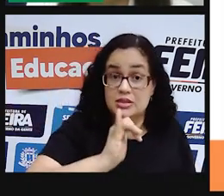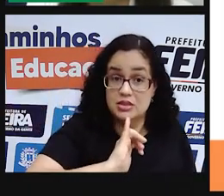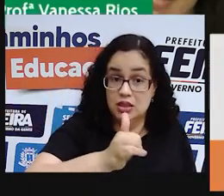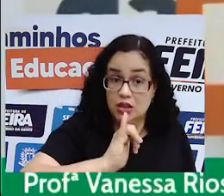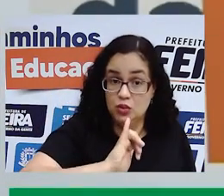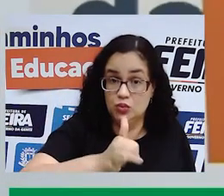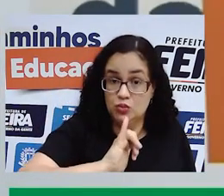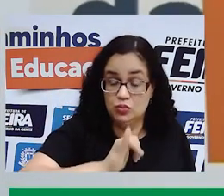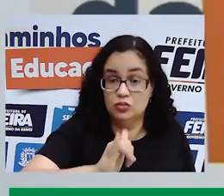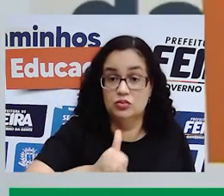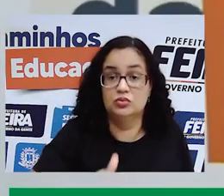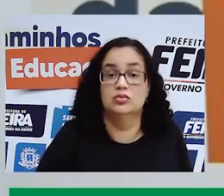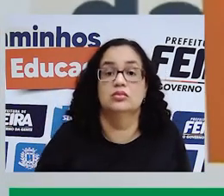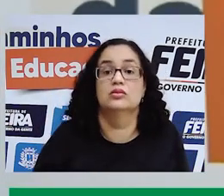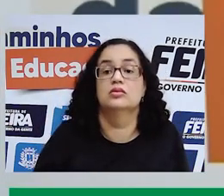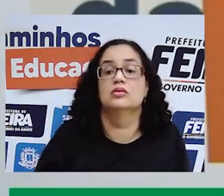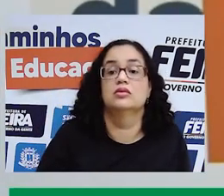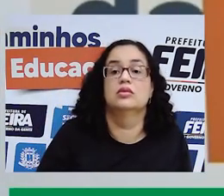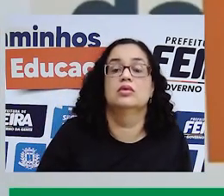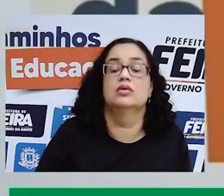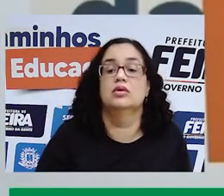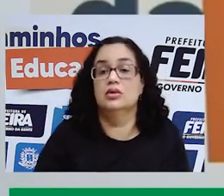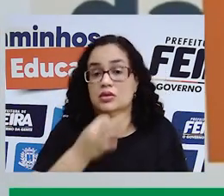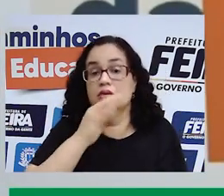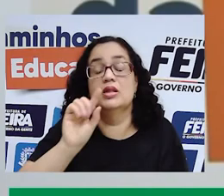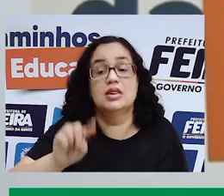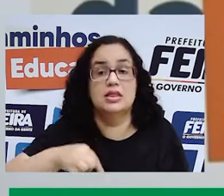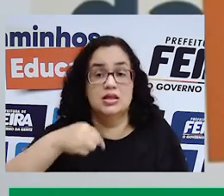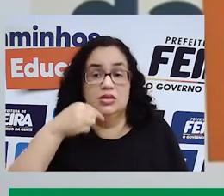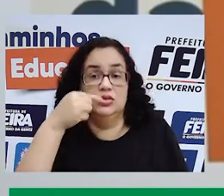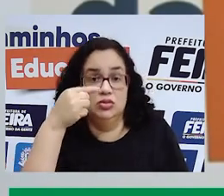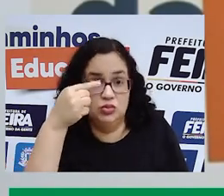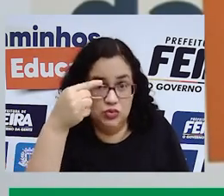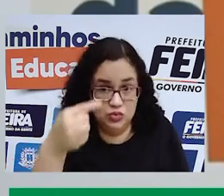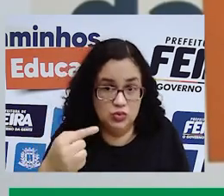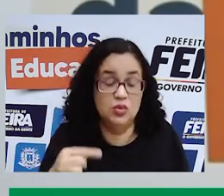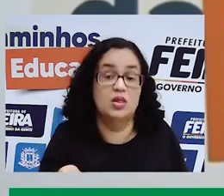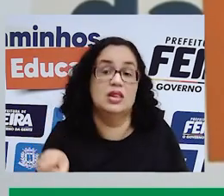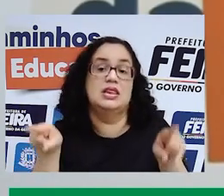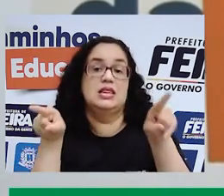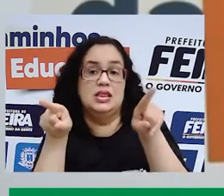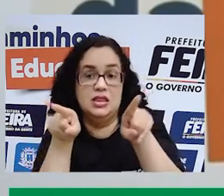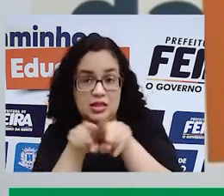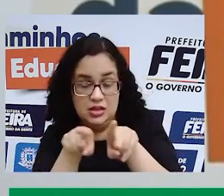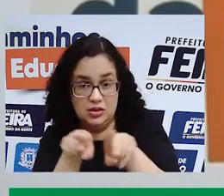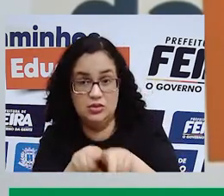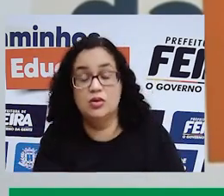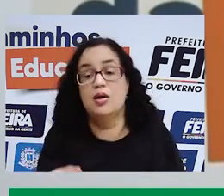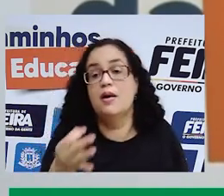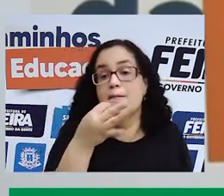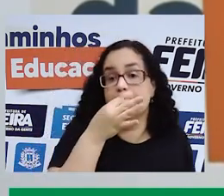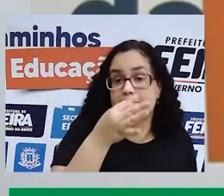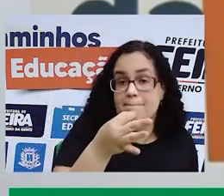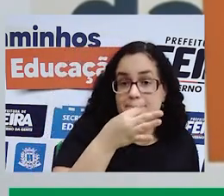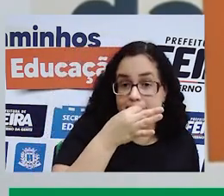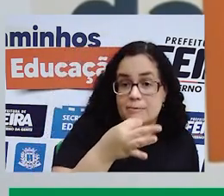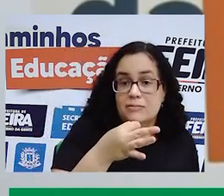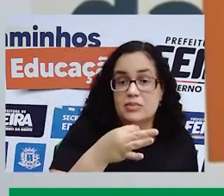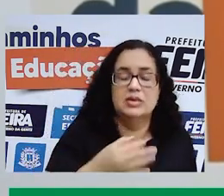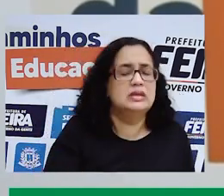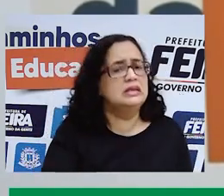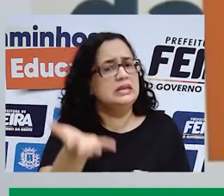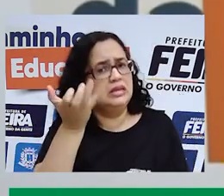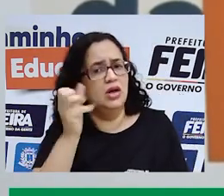está resenhando, e aí as indicações e também a emissão da opinião contrária e a